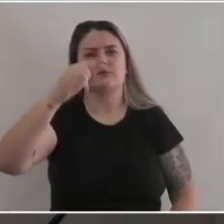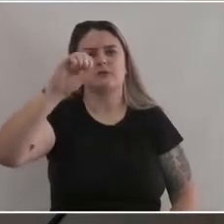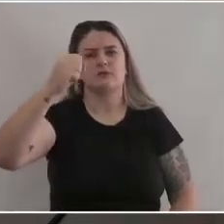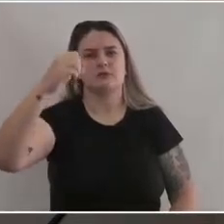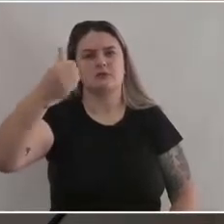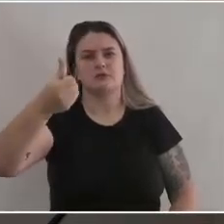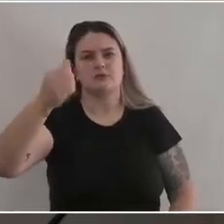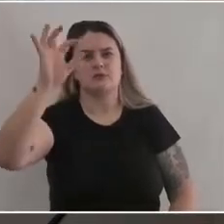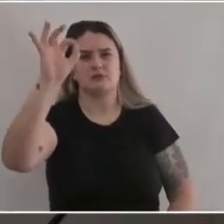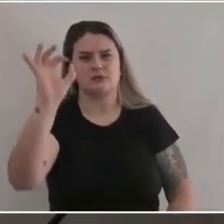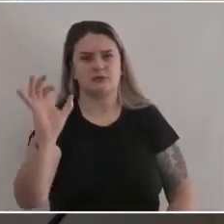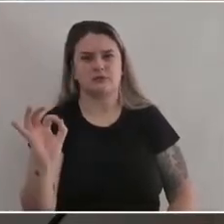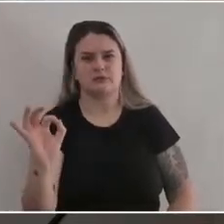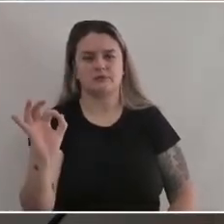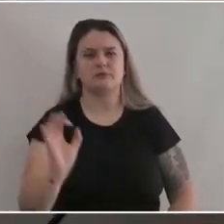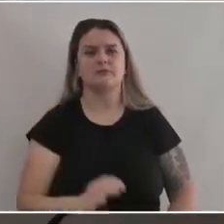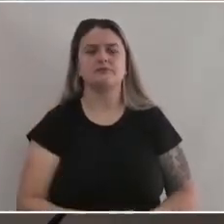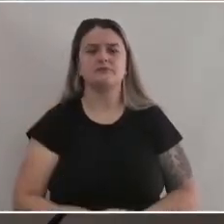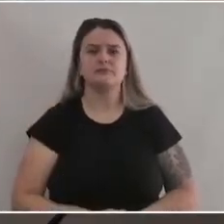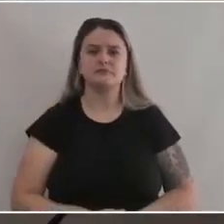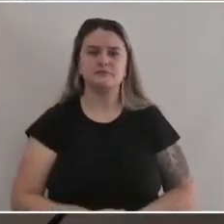199,86%.